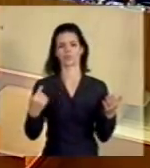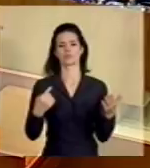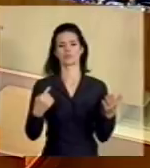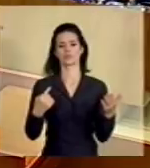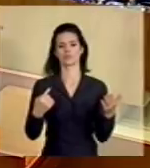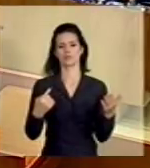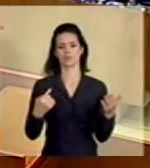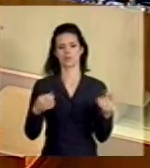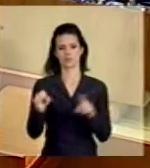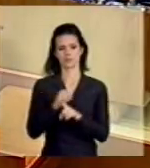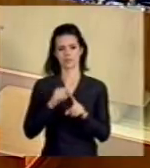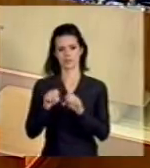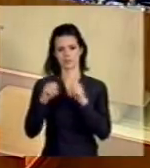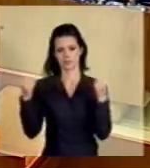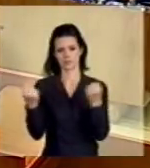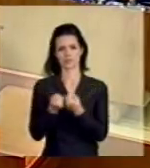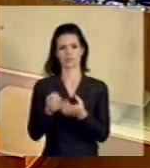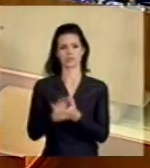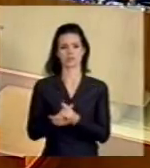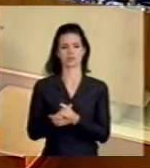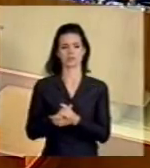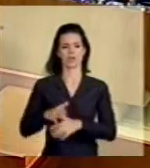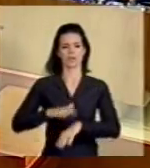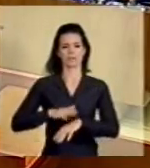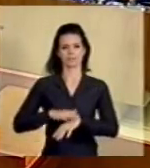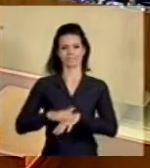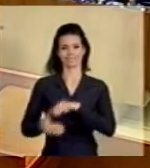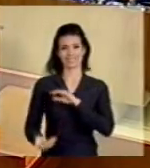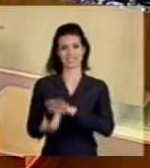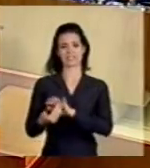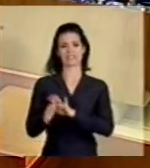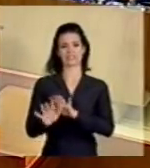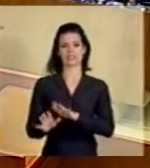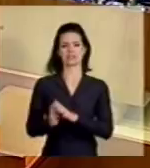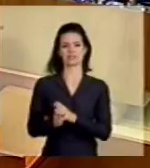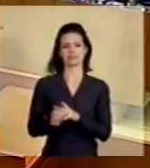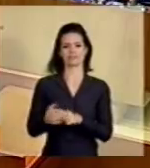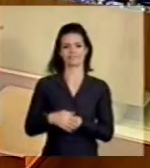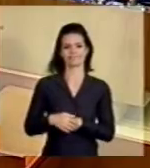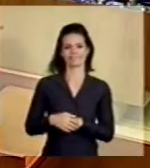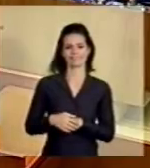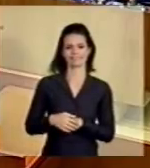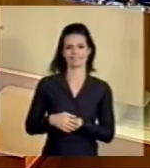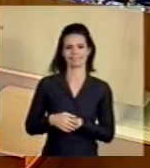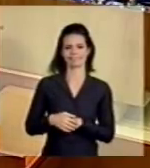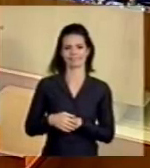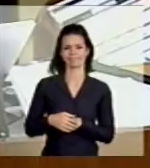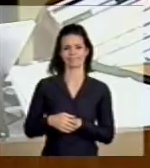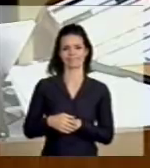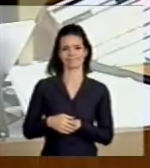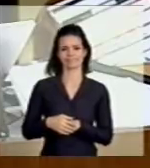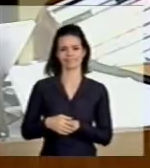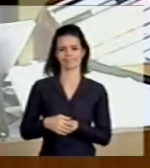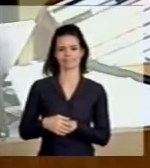presidente, salto, devido ao adiantado da hora, a vários trechos do meu voto, mas que